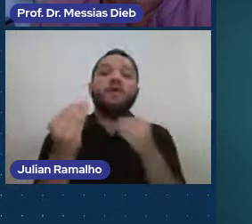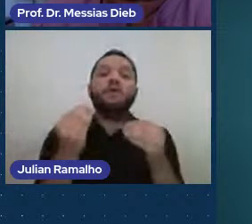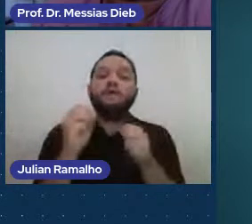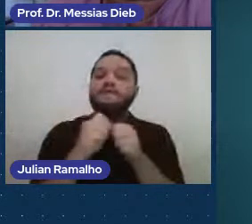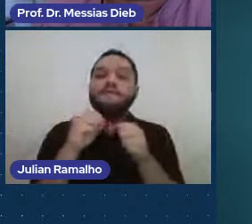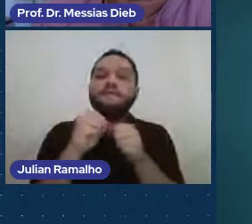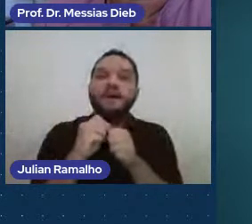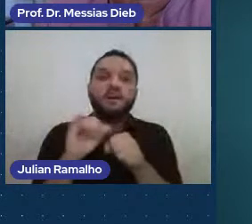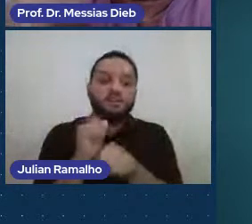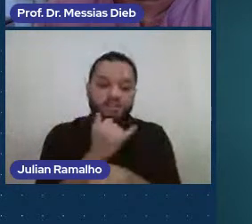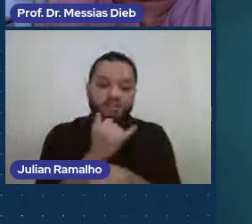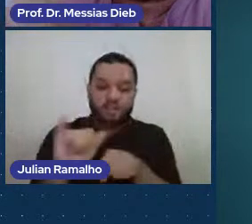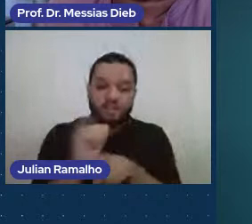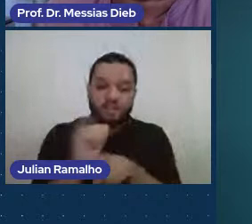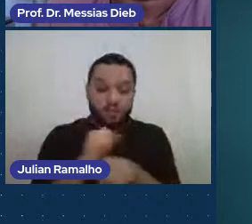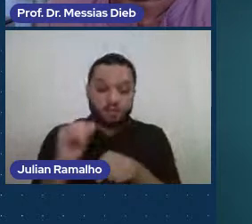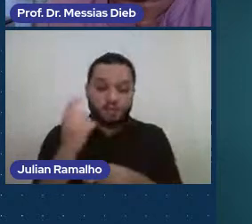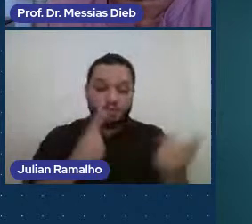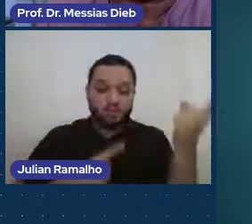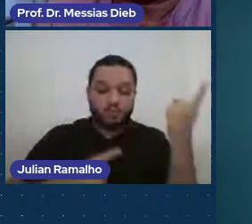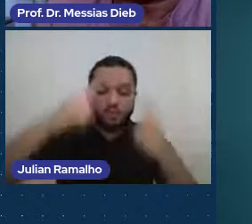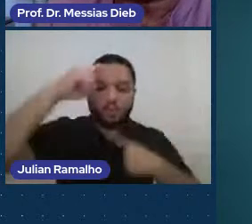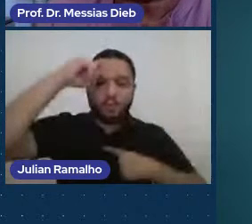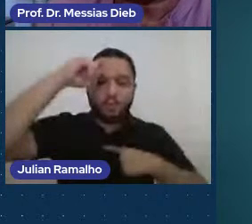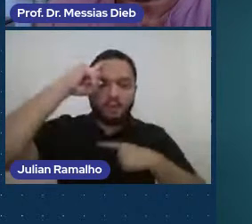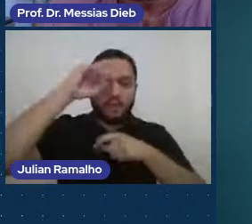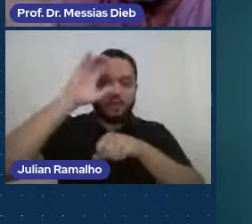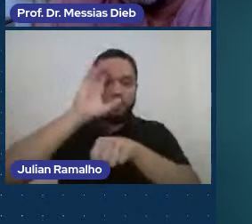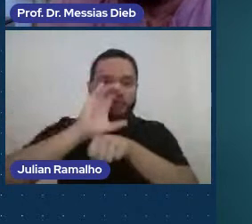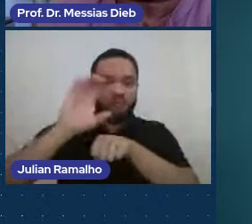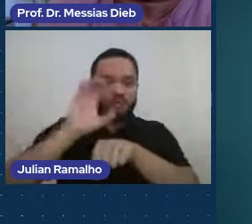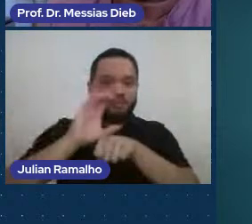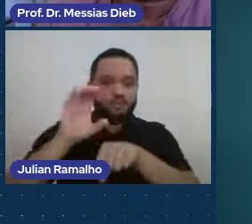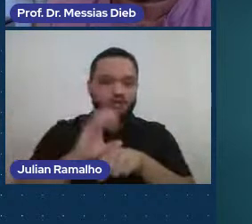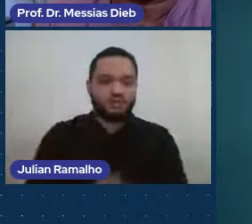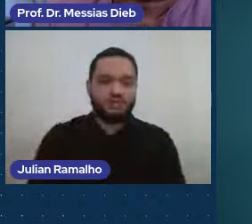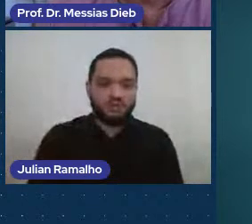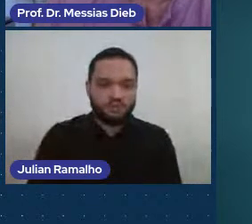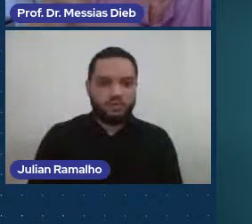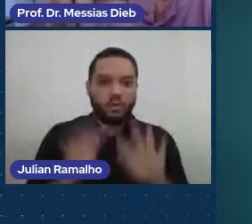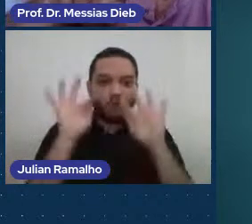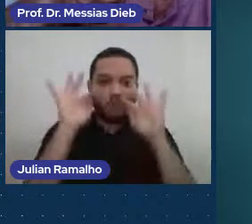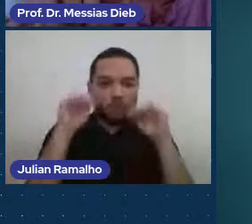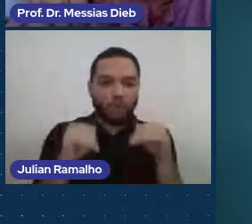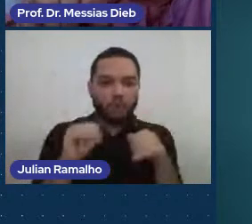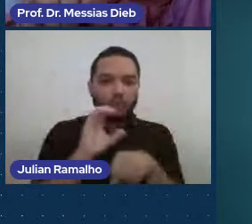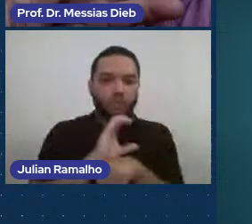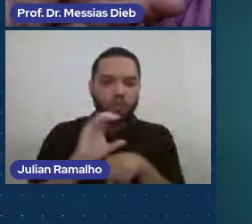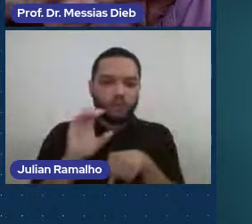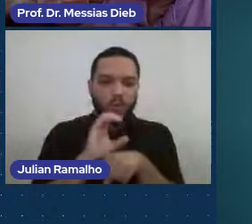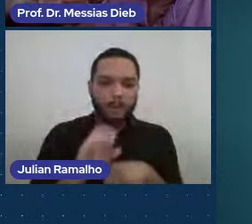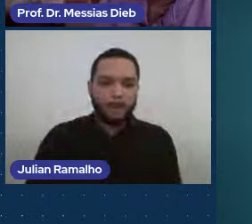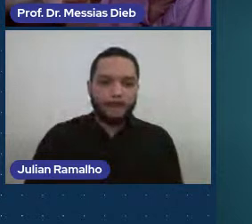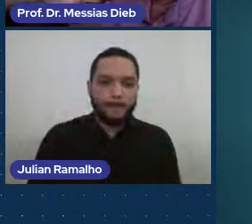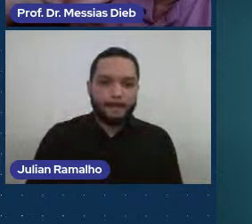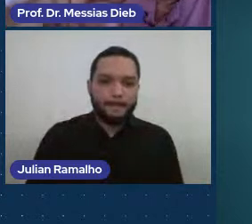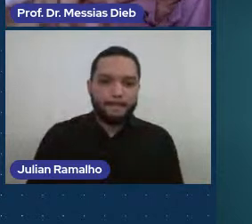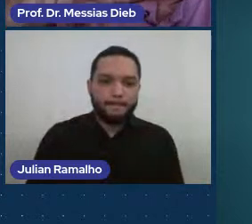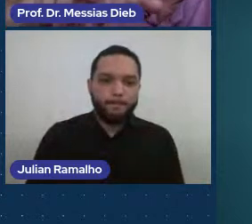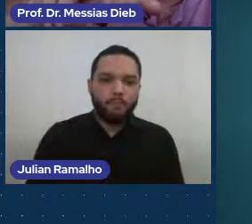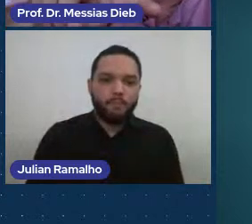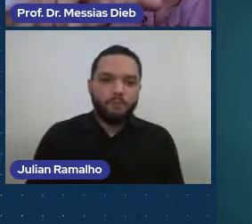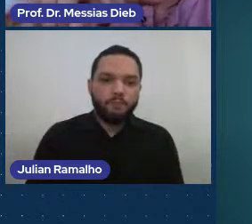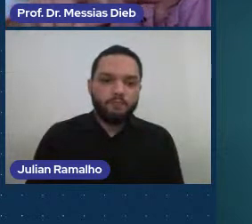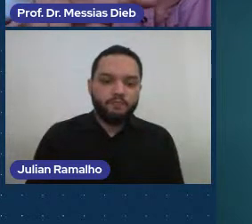as dificuldades de que ele enfrenta no curso, para concluir o curso dele. Então, veja que aí eu crio,